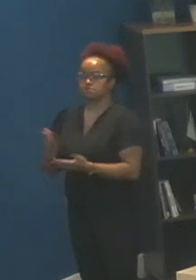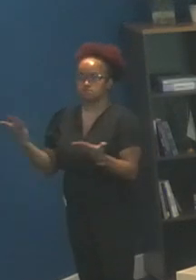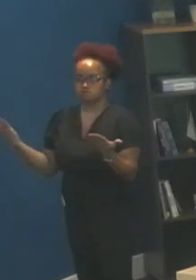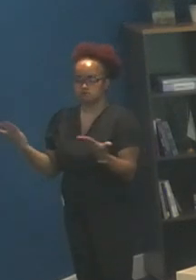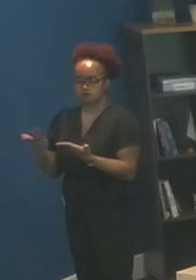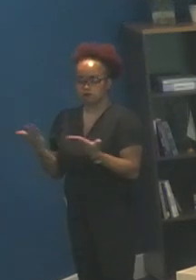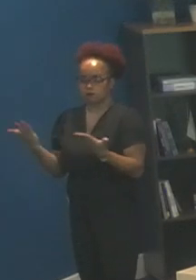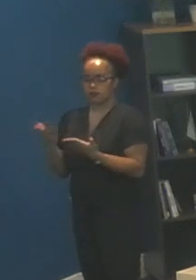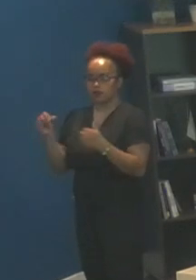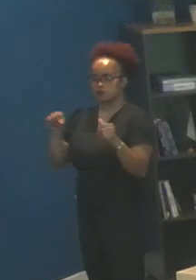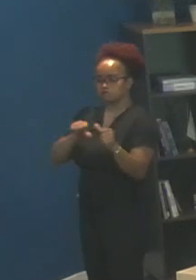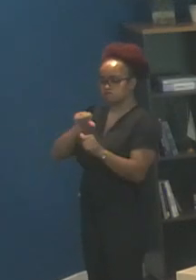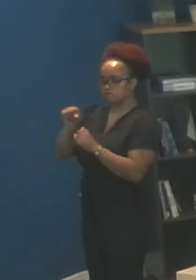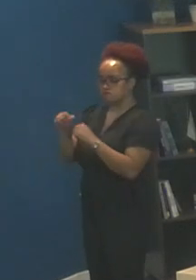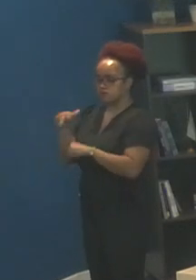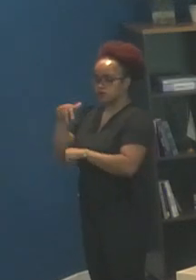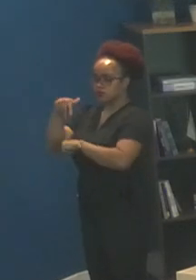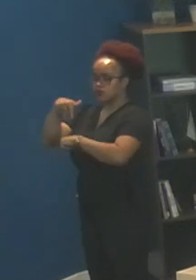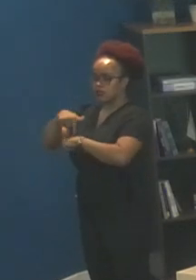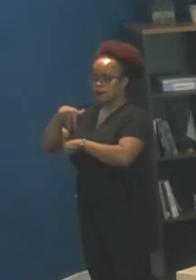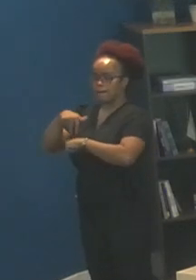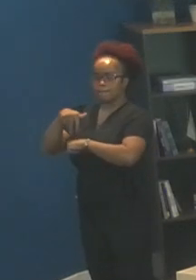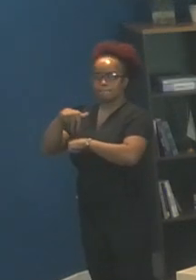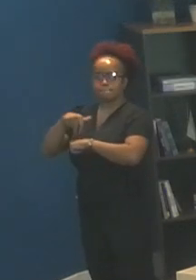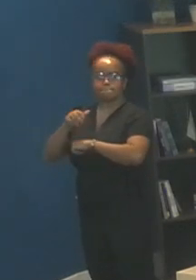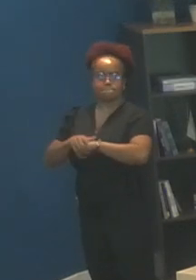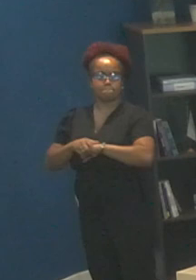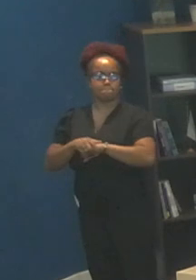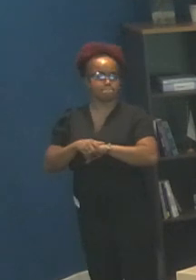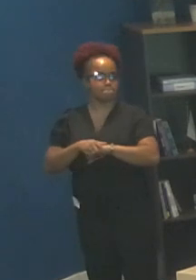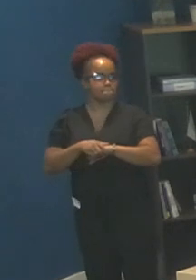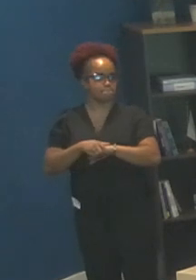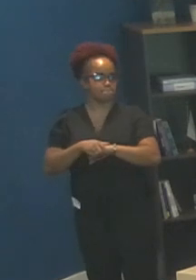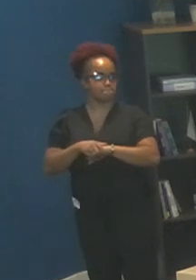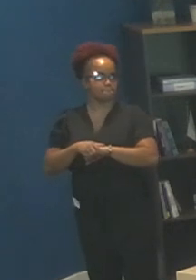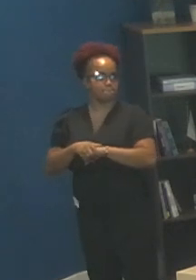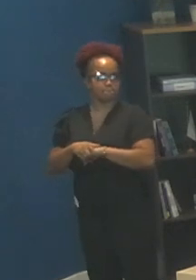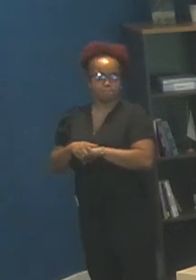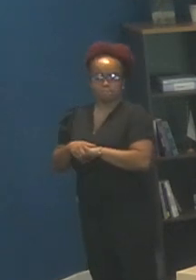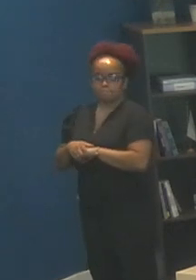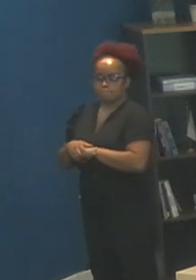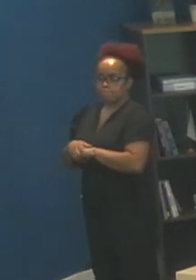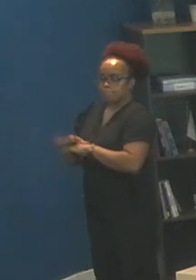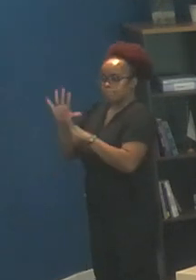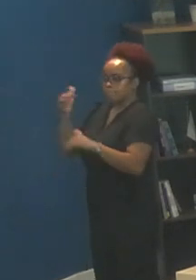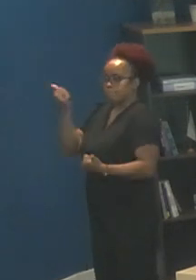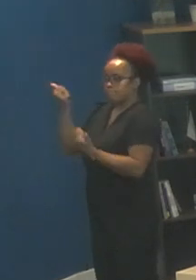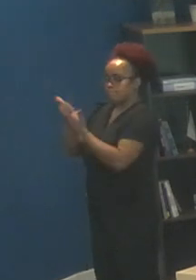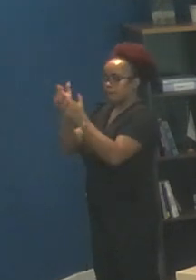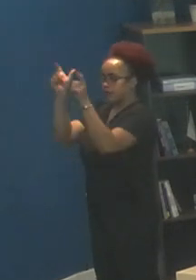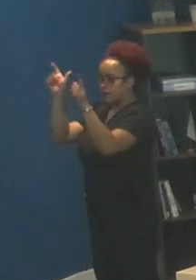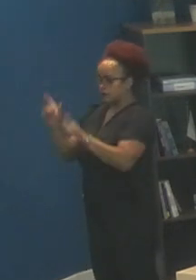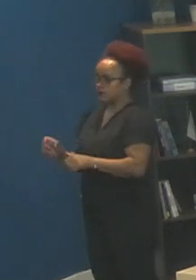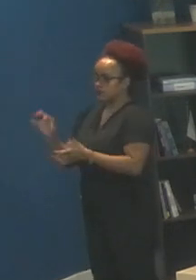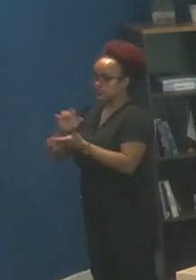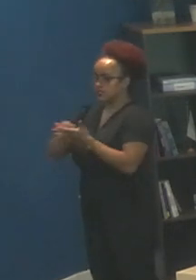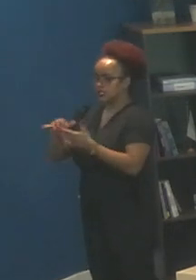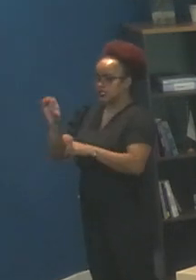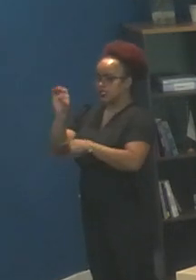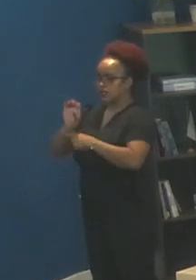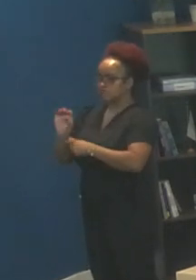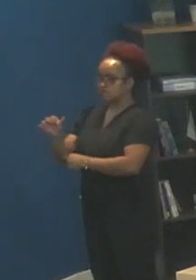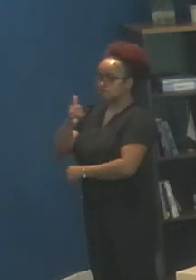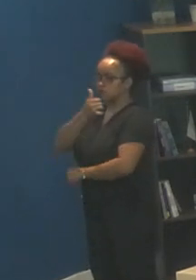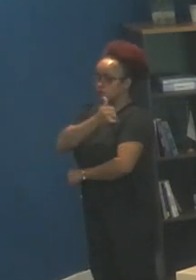passar a palavra agora para a nossa superintendente da Pessoa com Deficiência, da Secretaria do Estado do